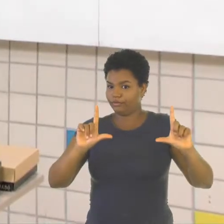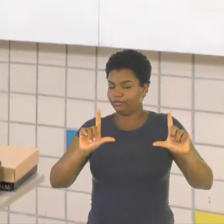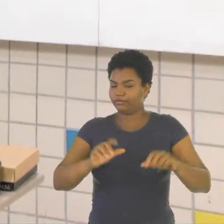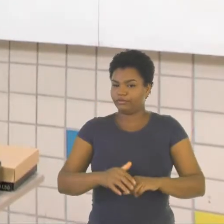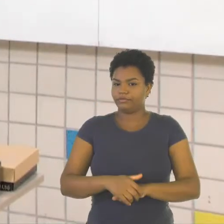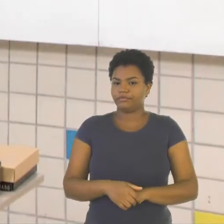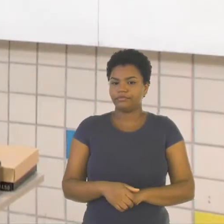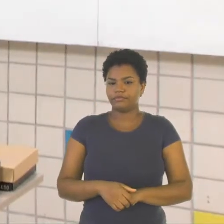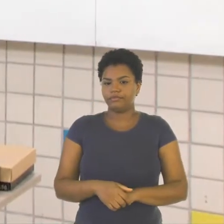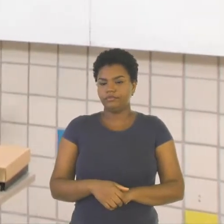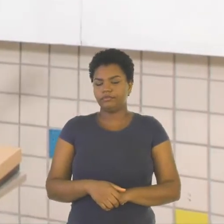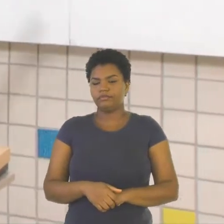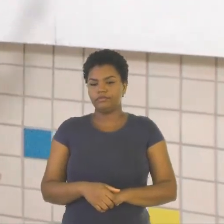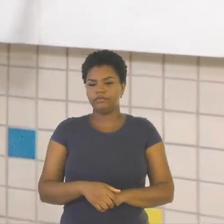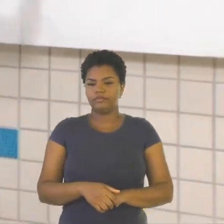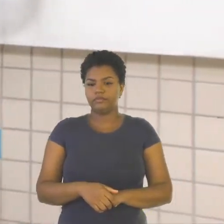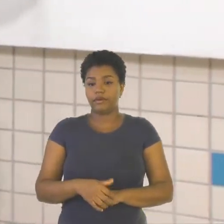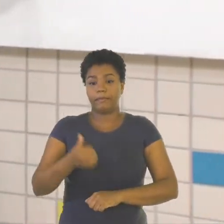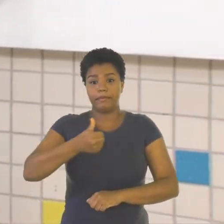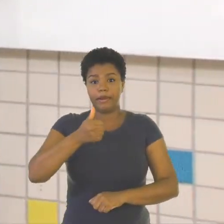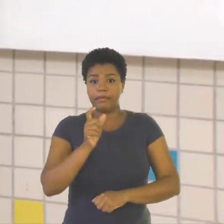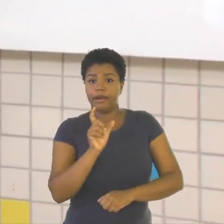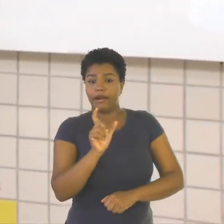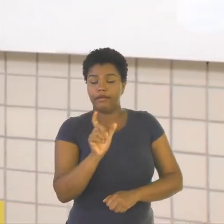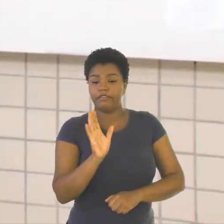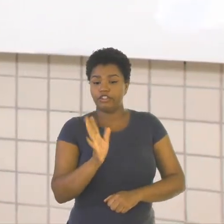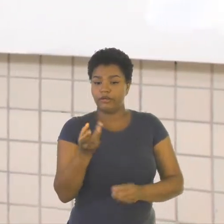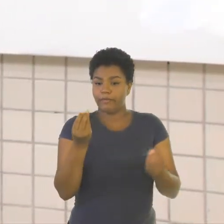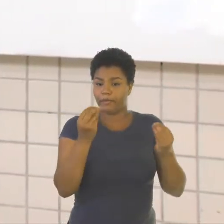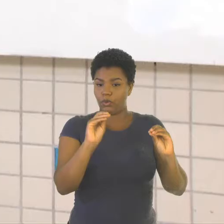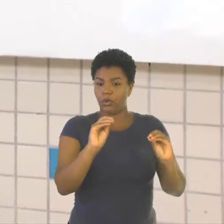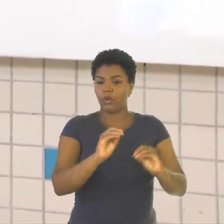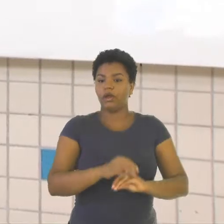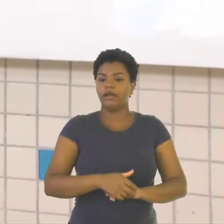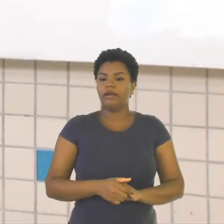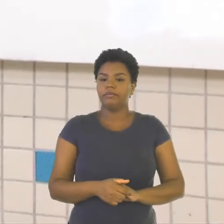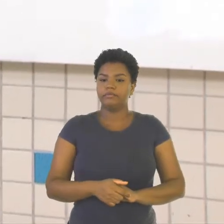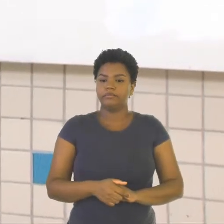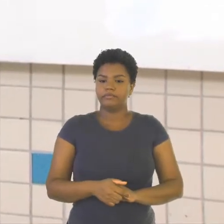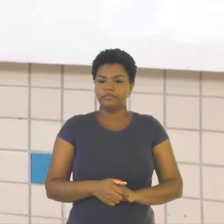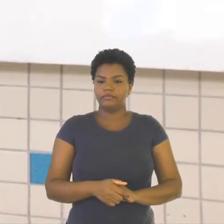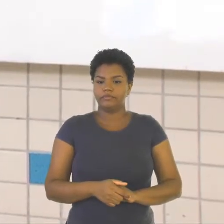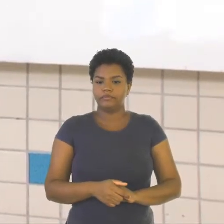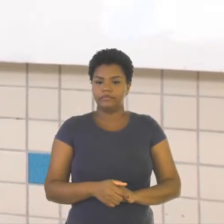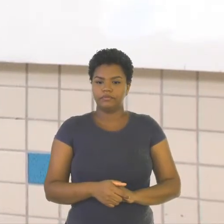primeira palavra nós já vamos colocar aqui, ó. A primeira palavra da